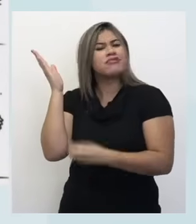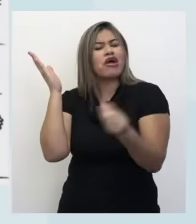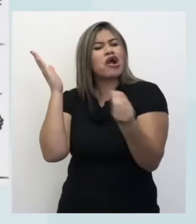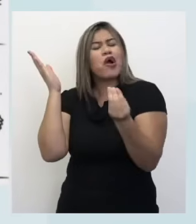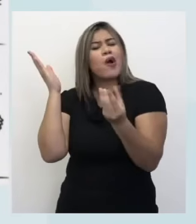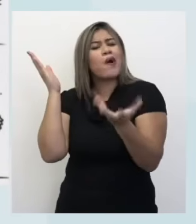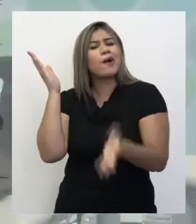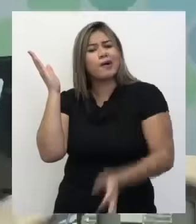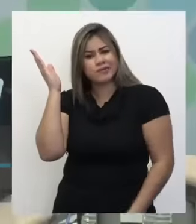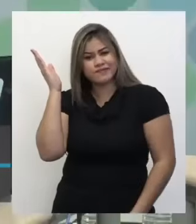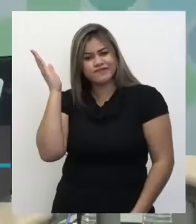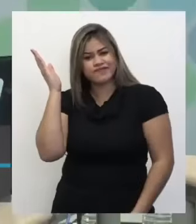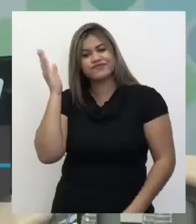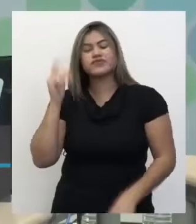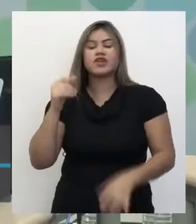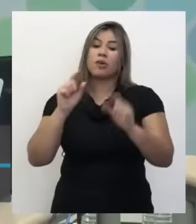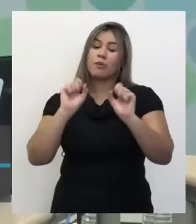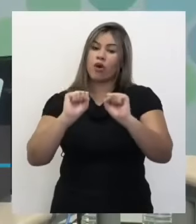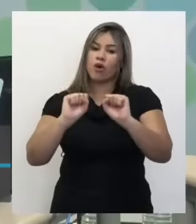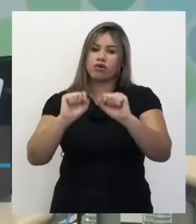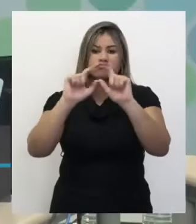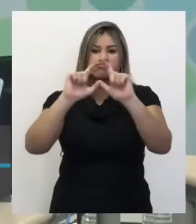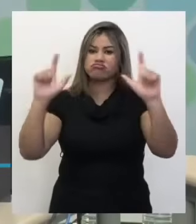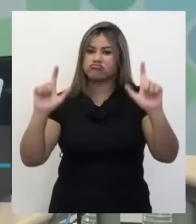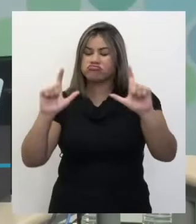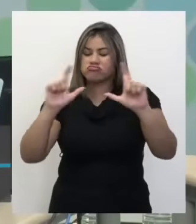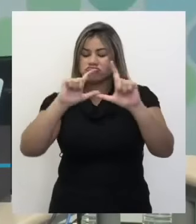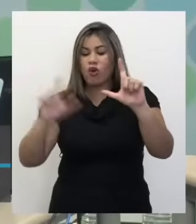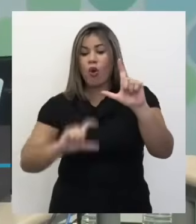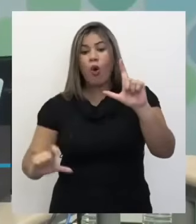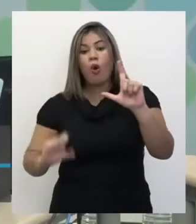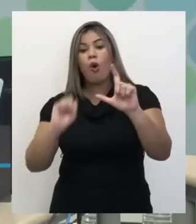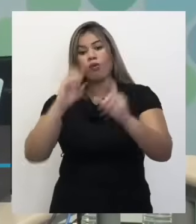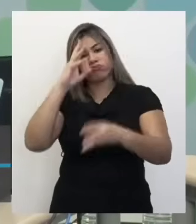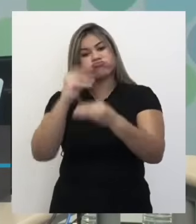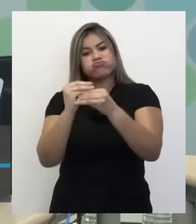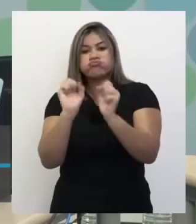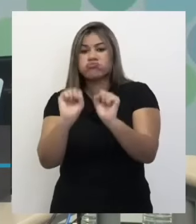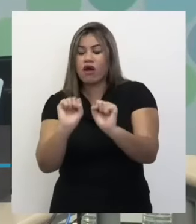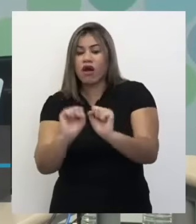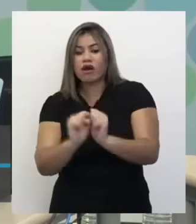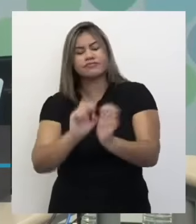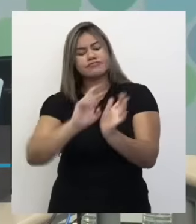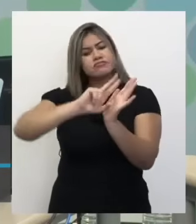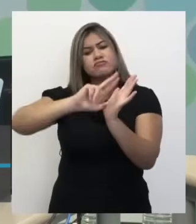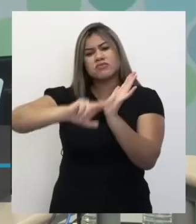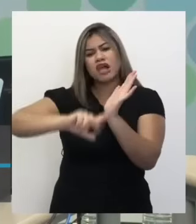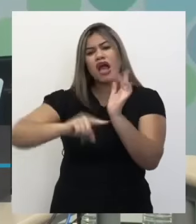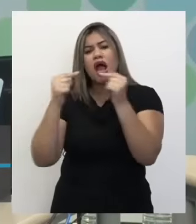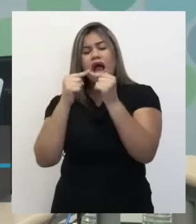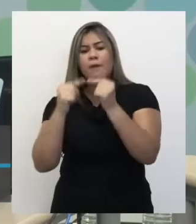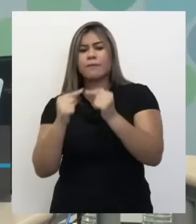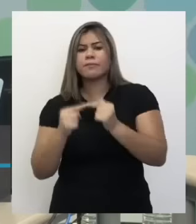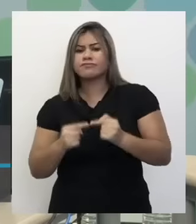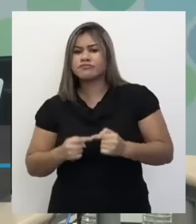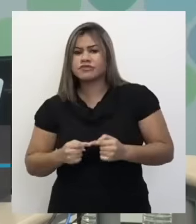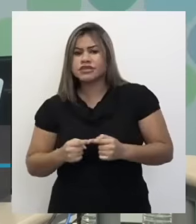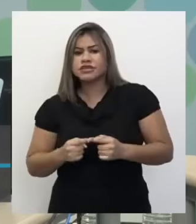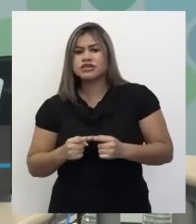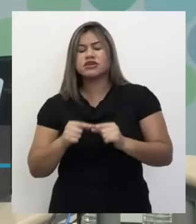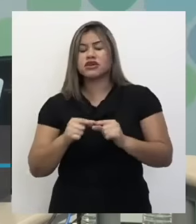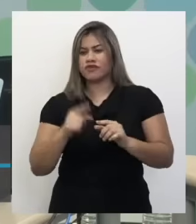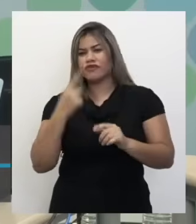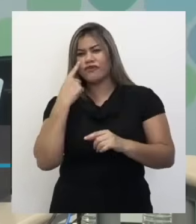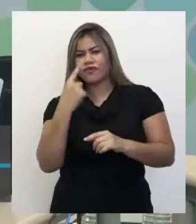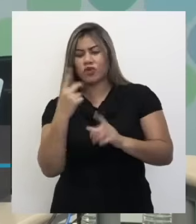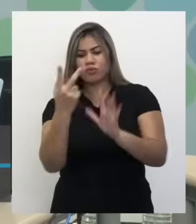quadrinho ou a situação de forma geral, resumir para pro, e colocar quais elementos. Olha, tudo que a gente acabou de falar. Tudo aí